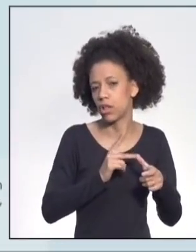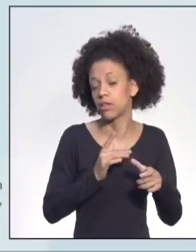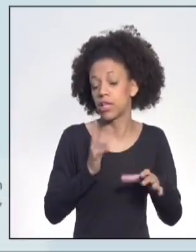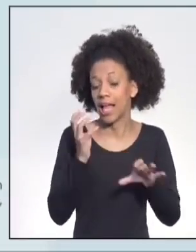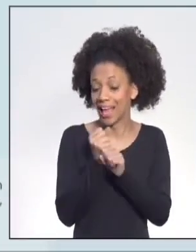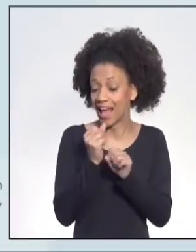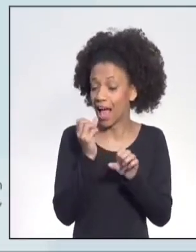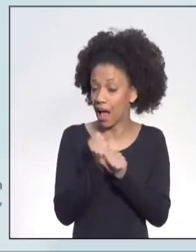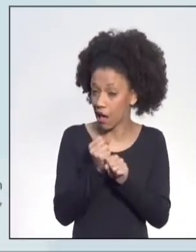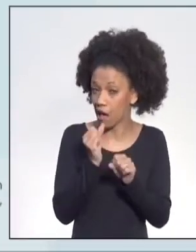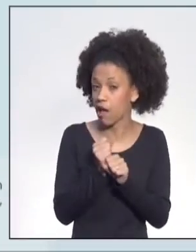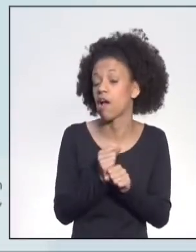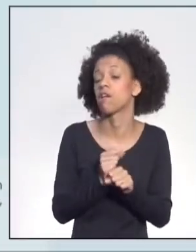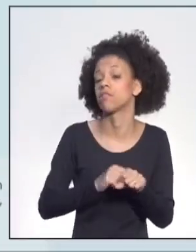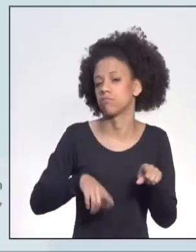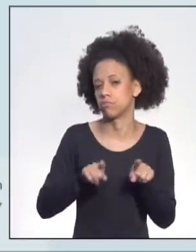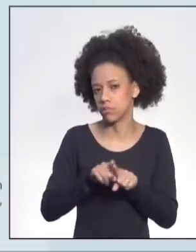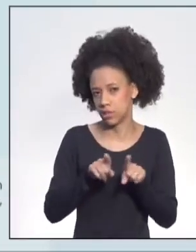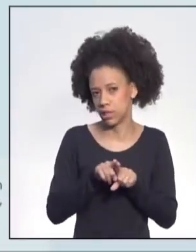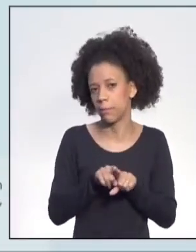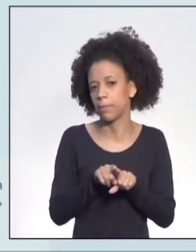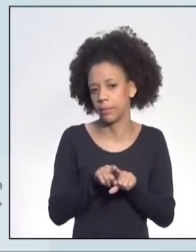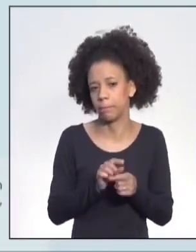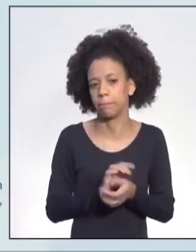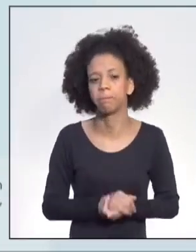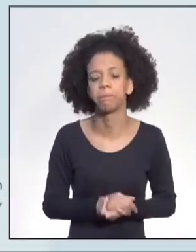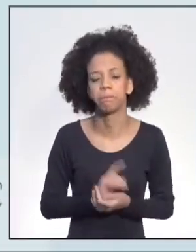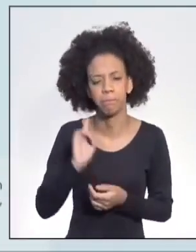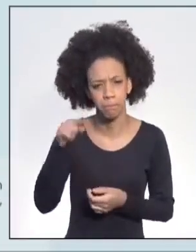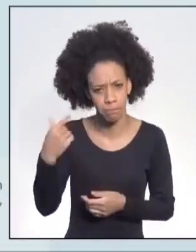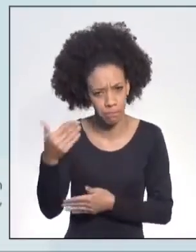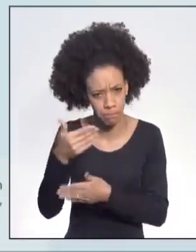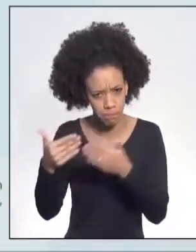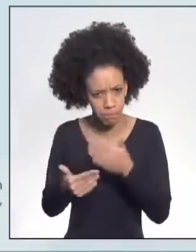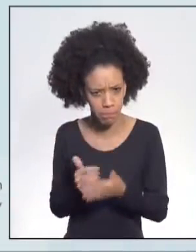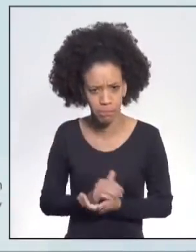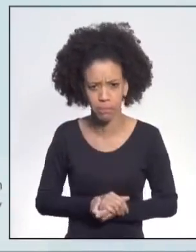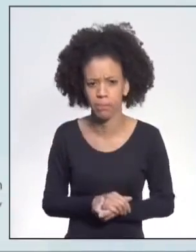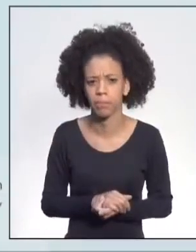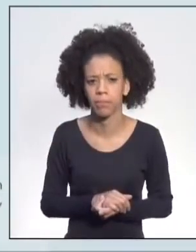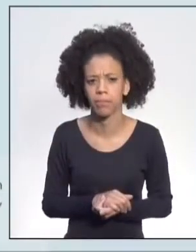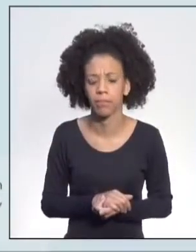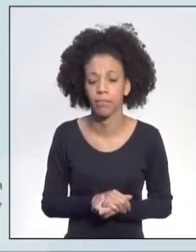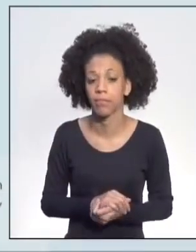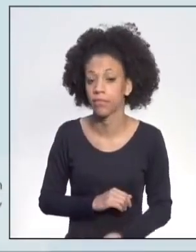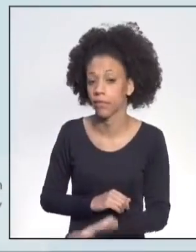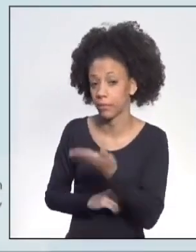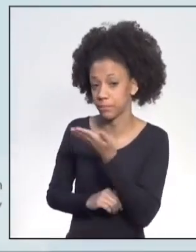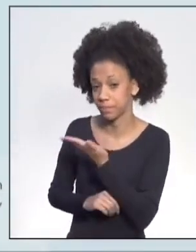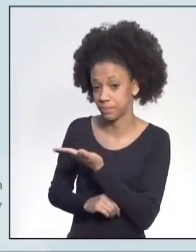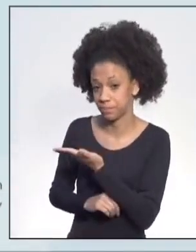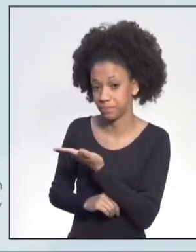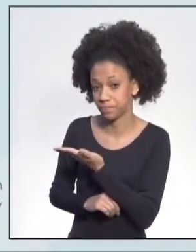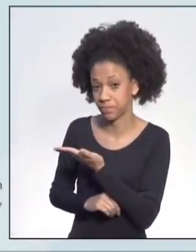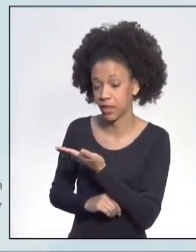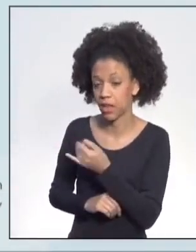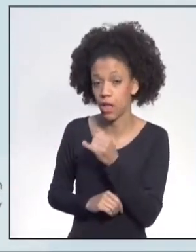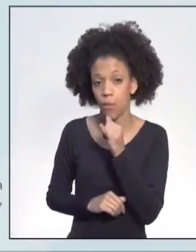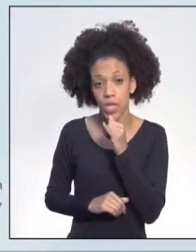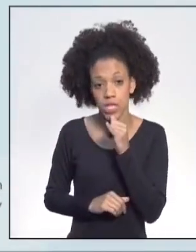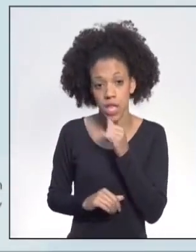cálculos comerciais. Pode passar uma tela. Pronto. Então, aí é um